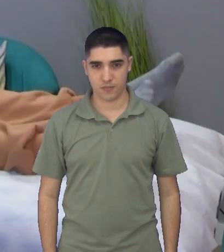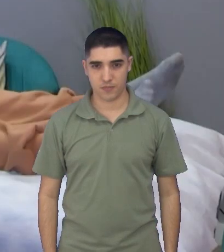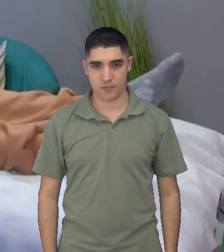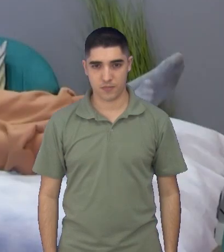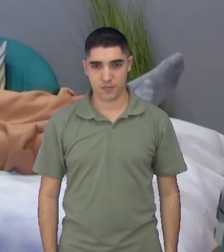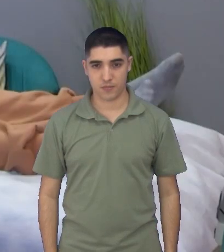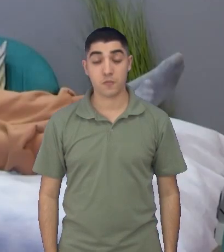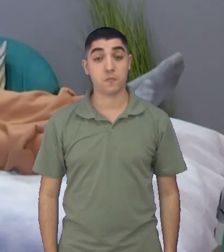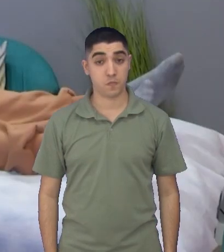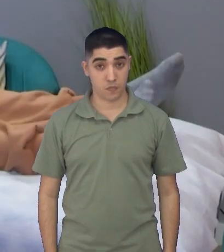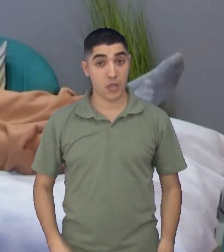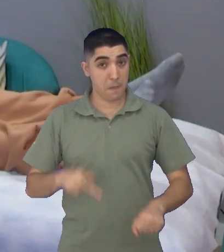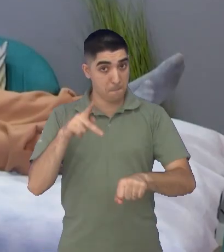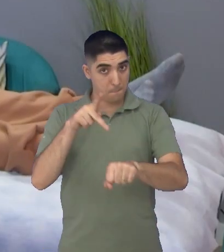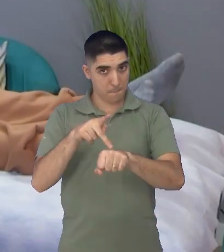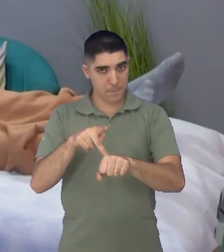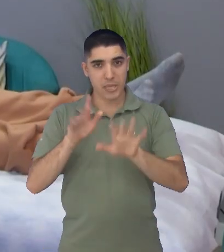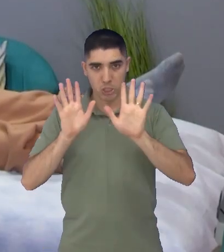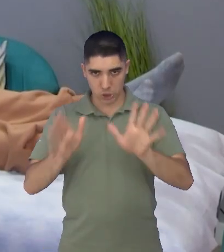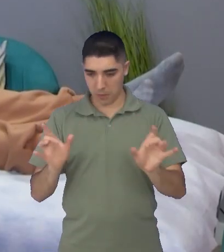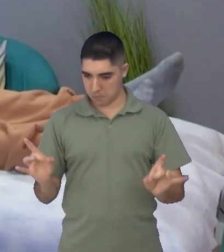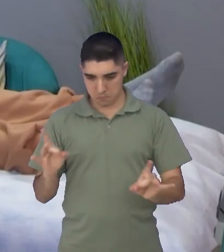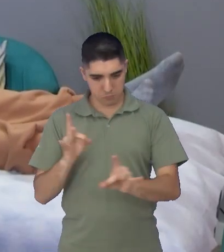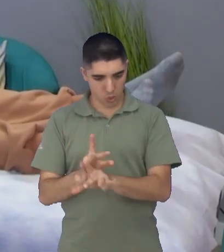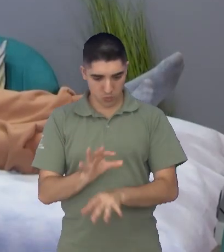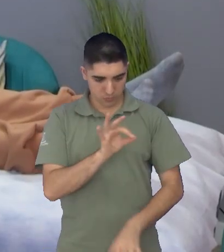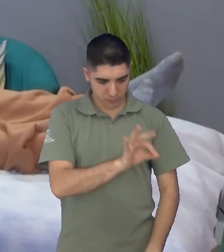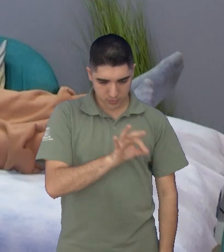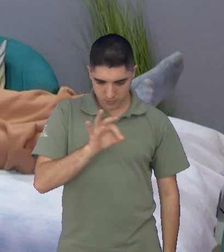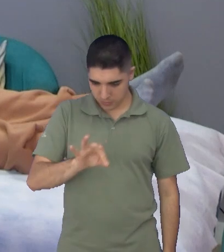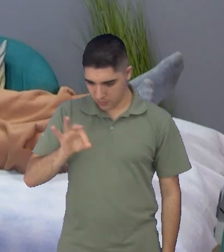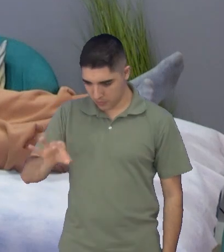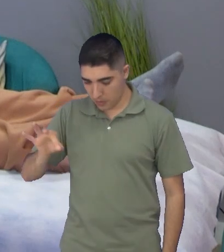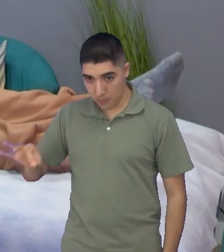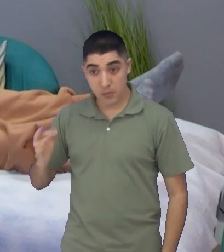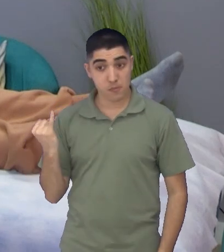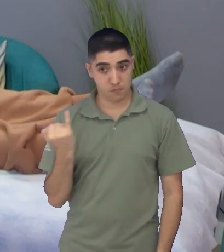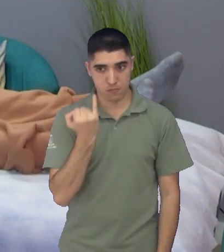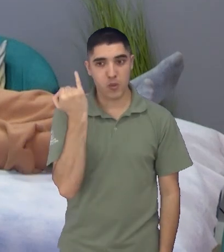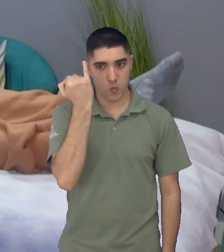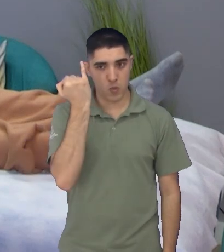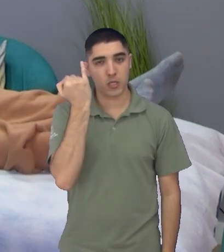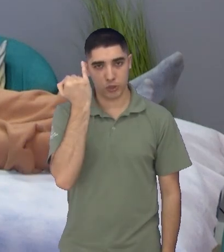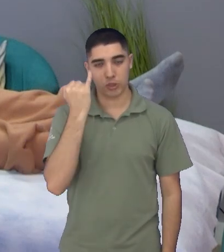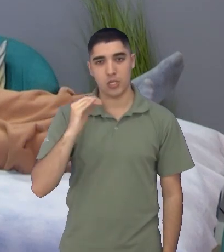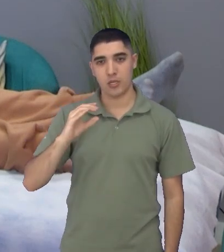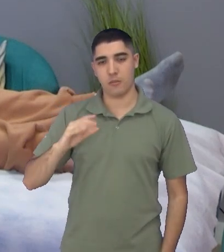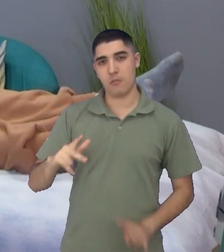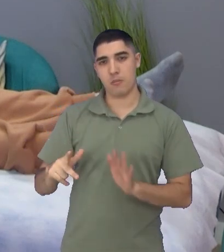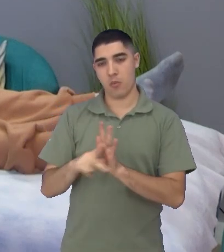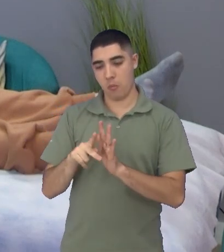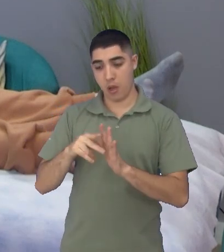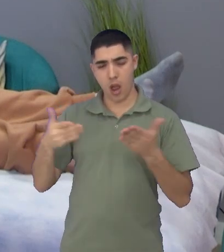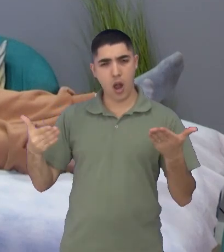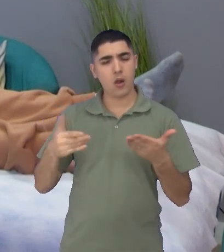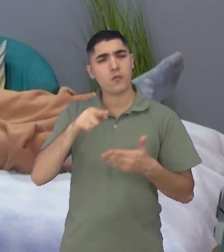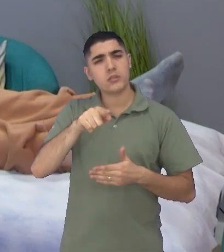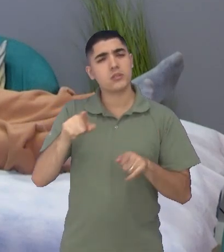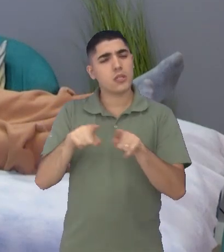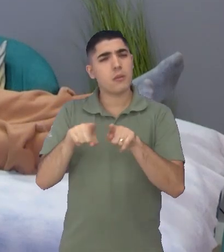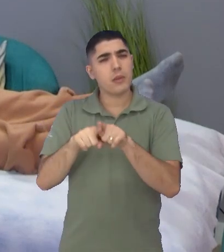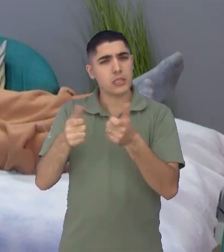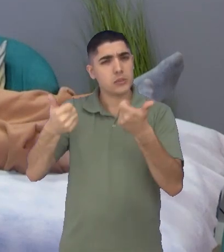Bom, as pedras já estão nos pontos importantes, né? Nos chakras. Isso. E aí você falou que trabalha também com